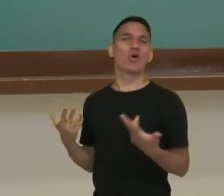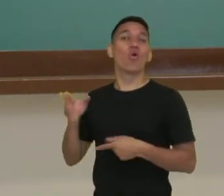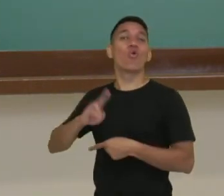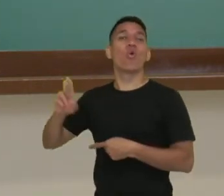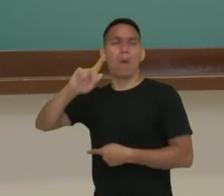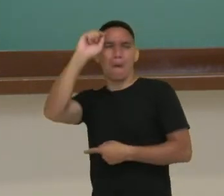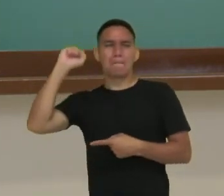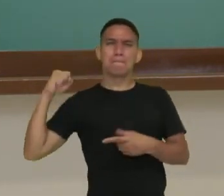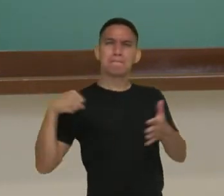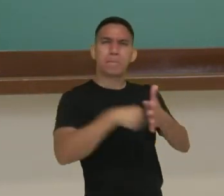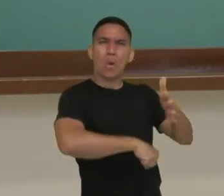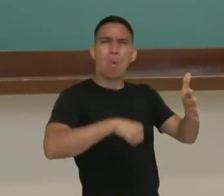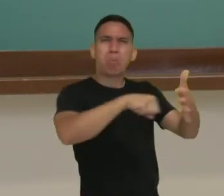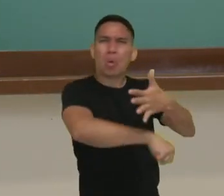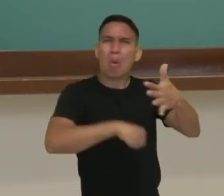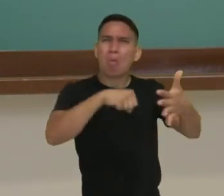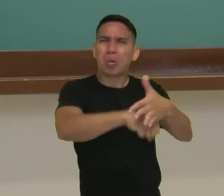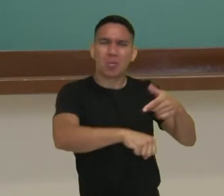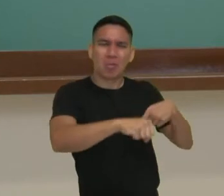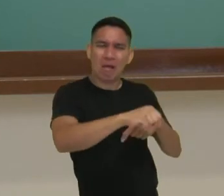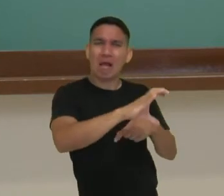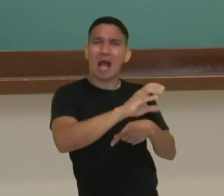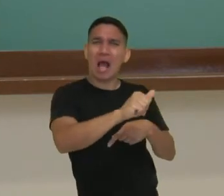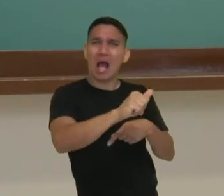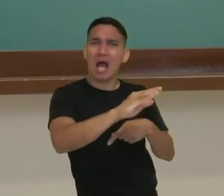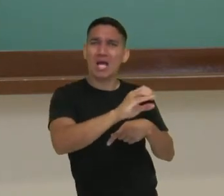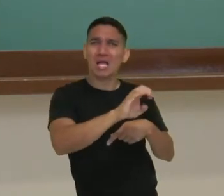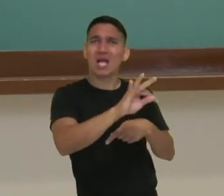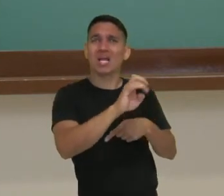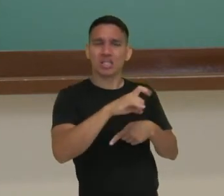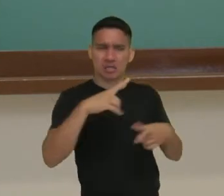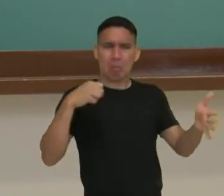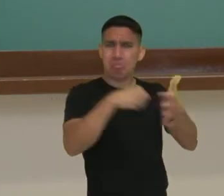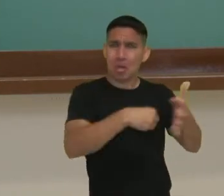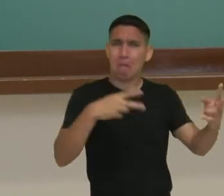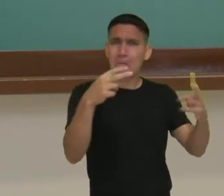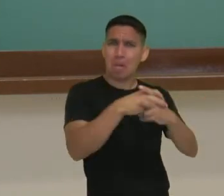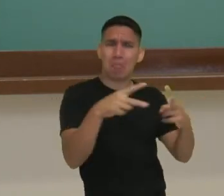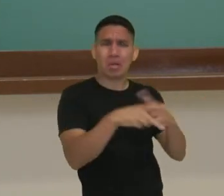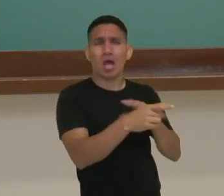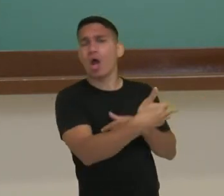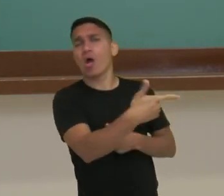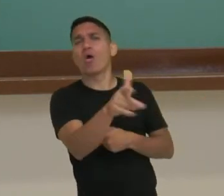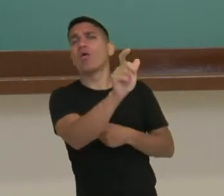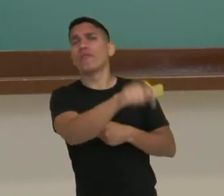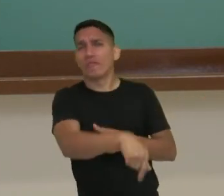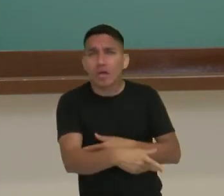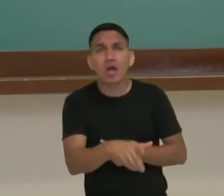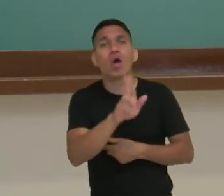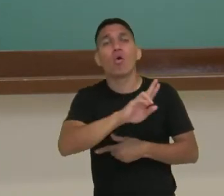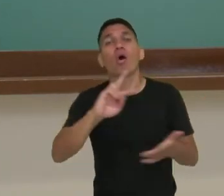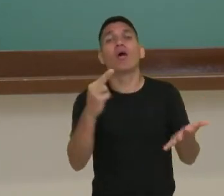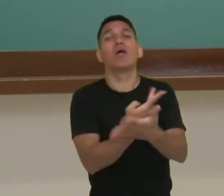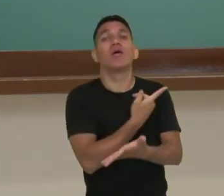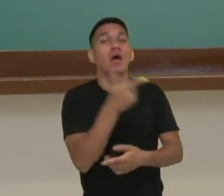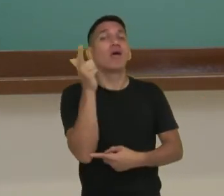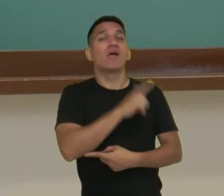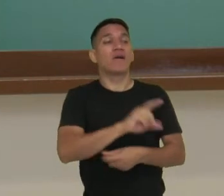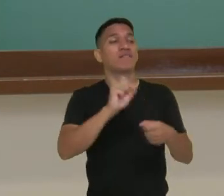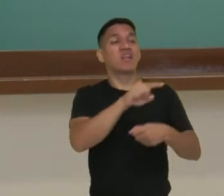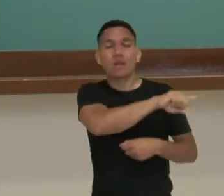desciam o cacete nas pessoas para elas acabarem votando, né, e para eles conseguirem os meios para os